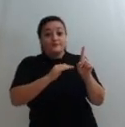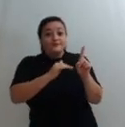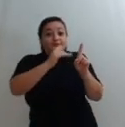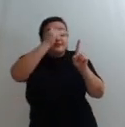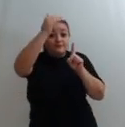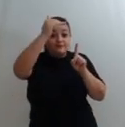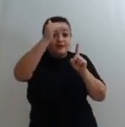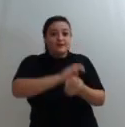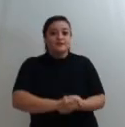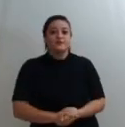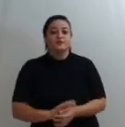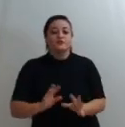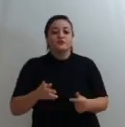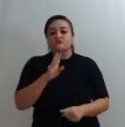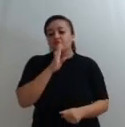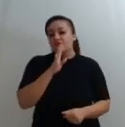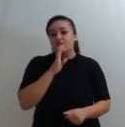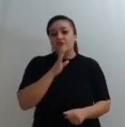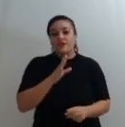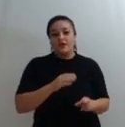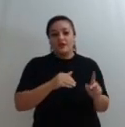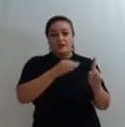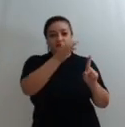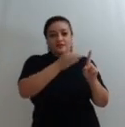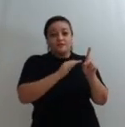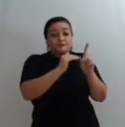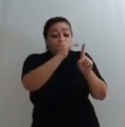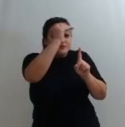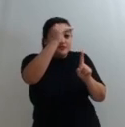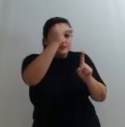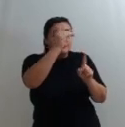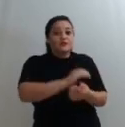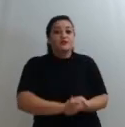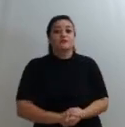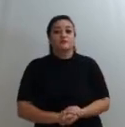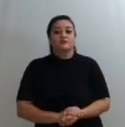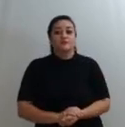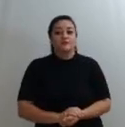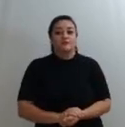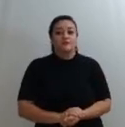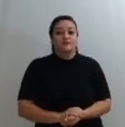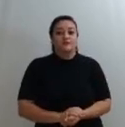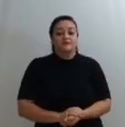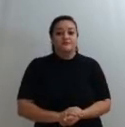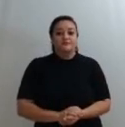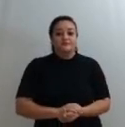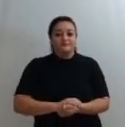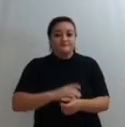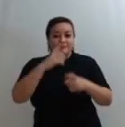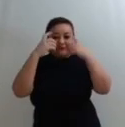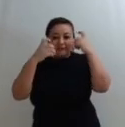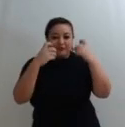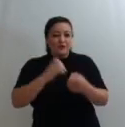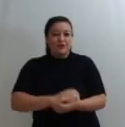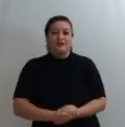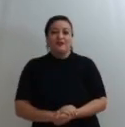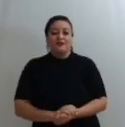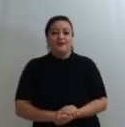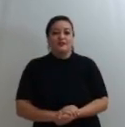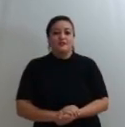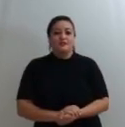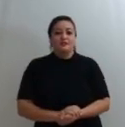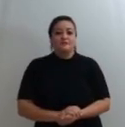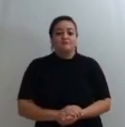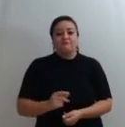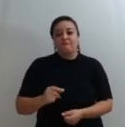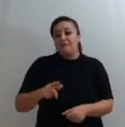todos devem conhecer, é um desembargador que é violento, é agressivo, há pouco tempo agrediu um